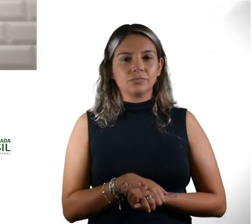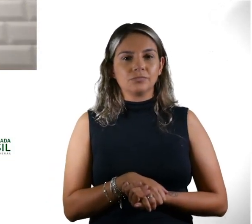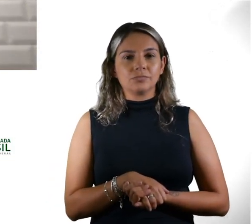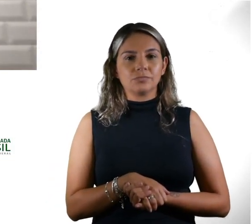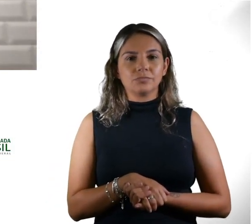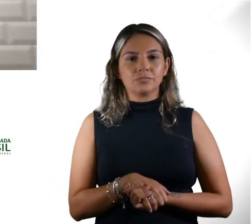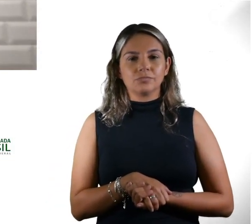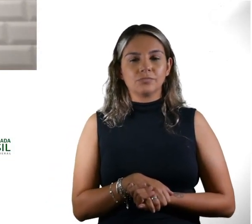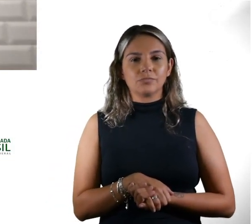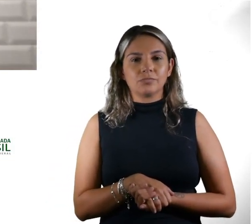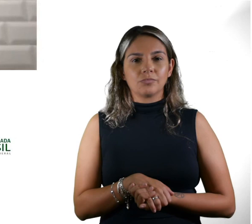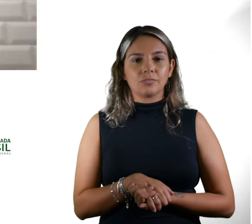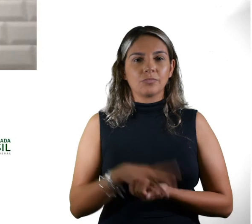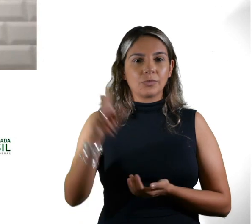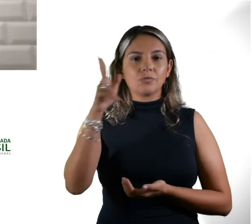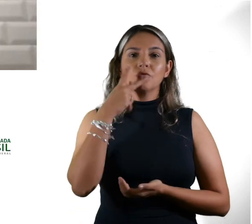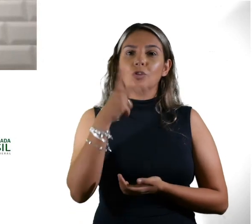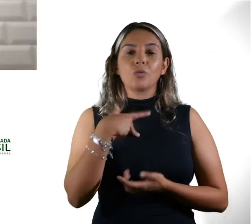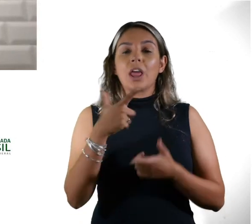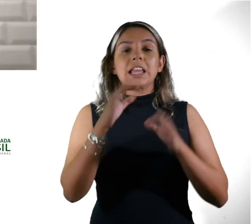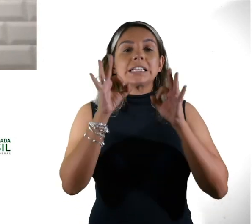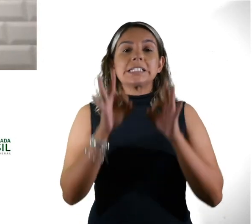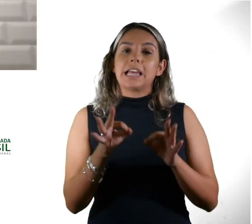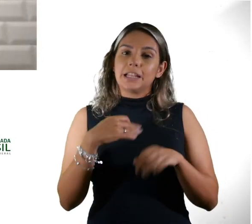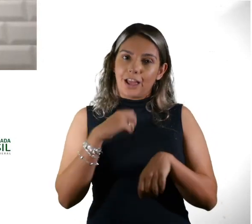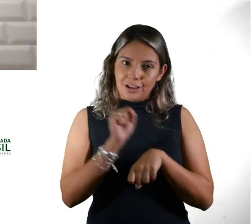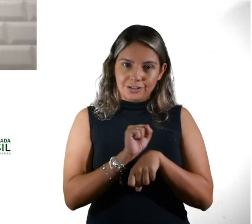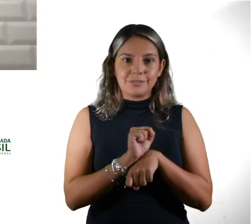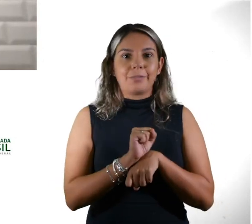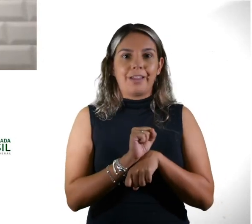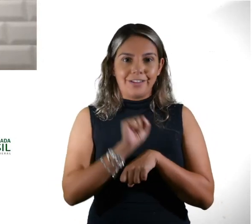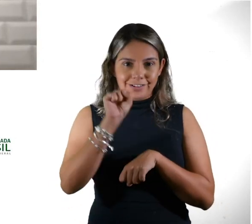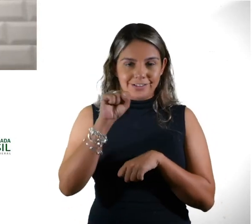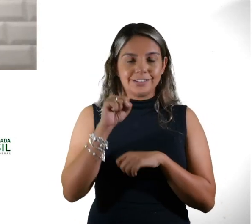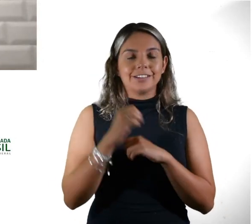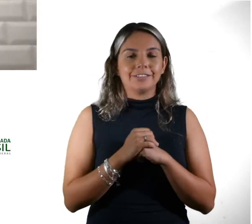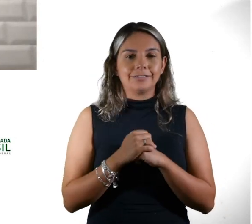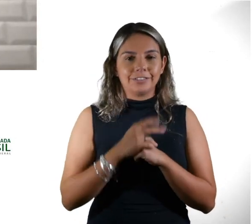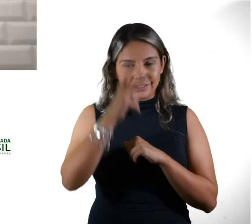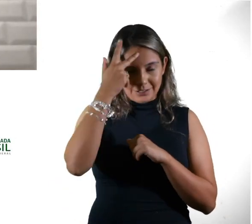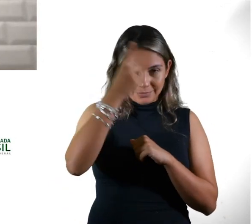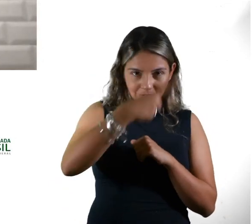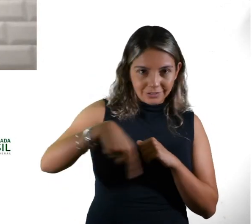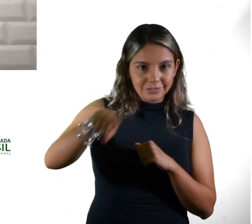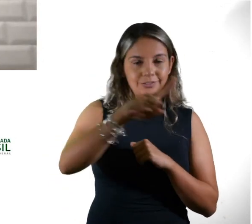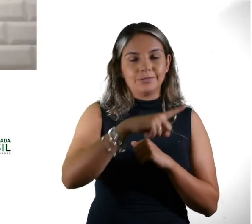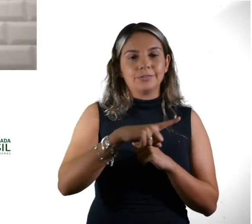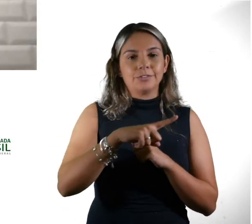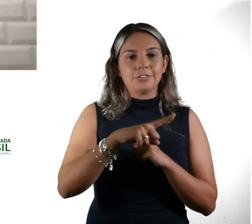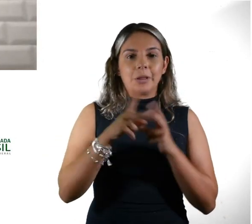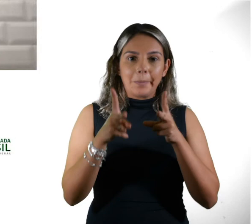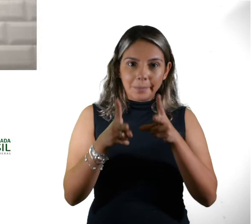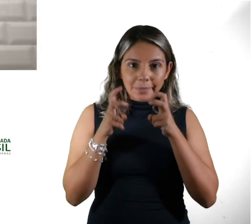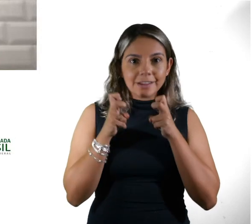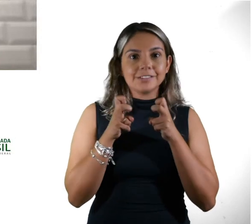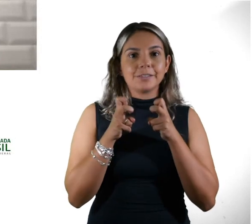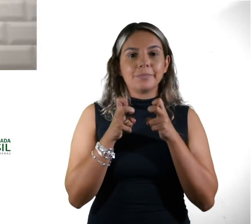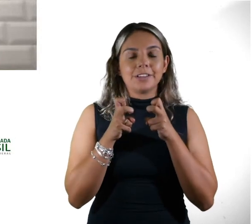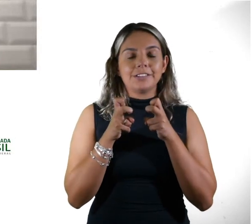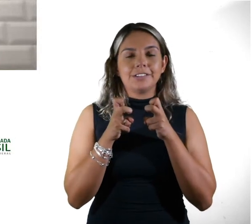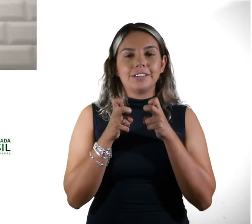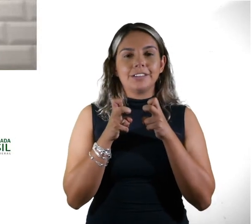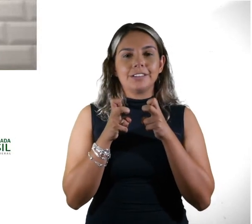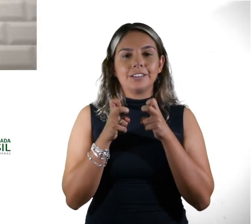a certeza, Afonso, mas espero que sim. Quer dizer, o desejável seria isso, seria que as pessoas percebessem que este tipo